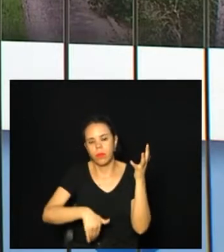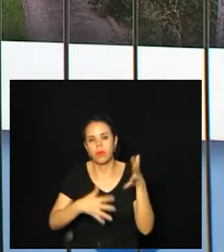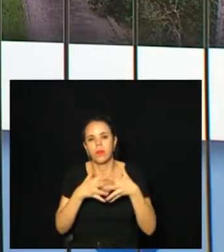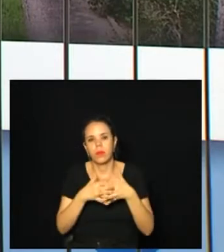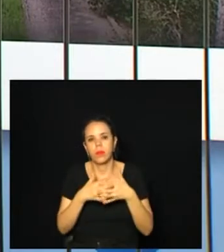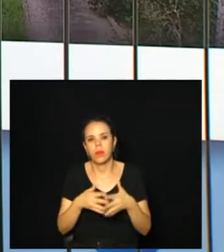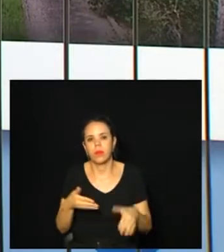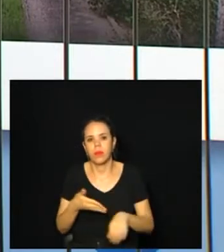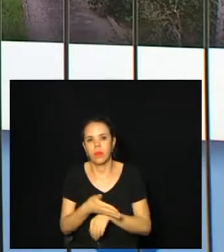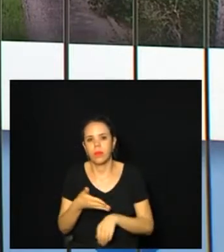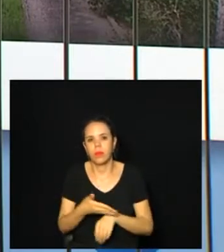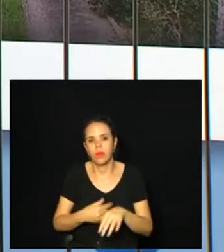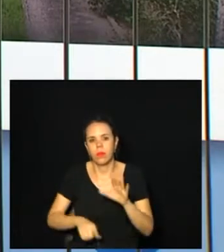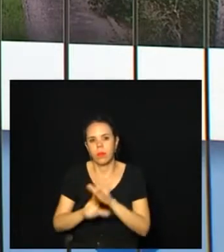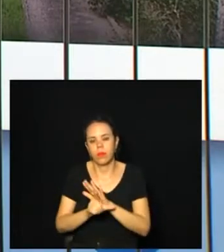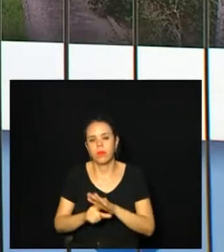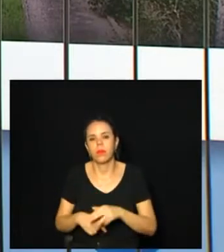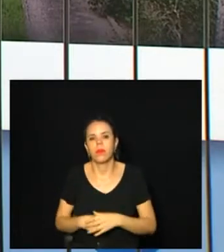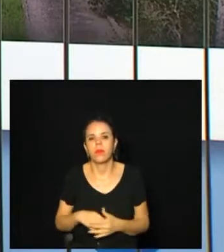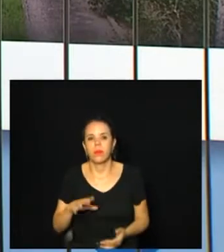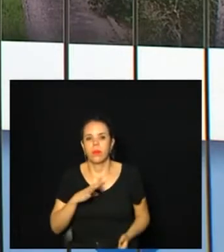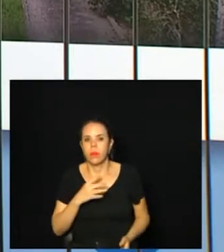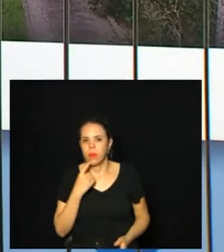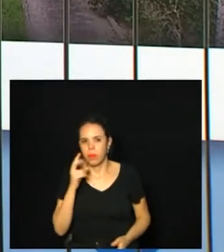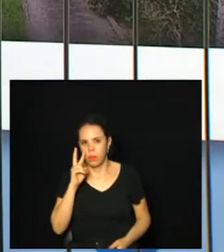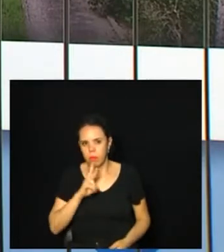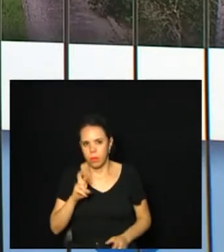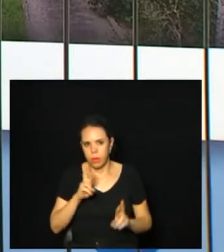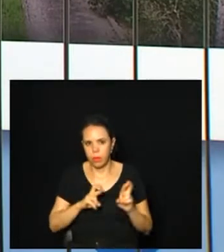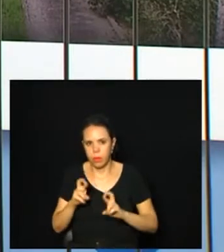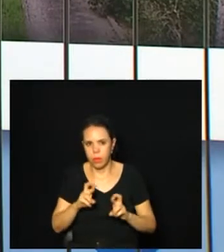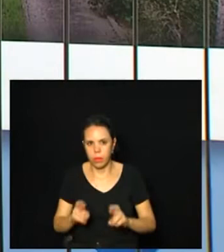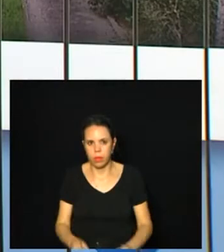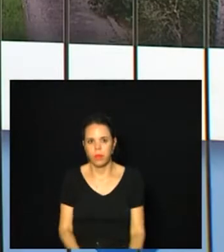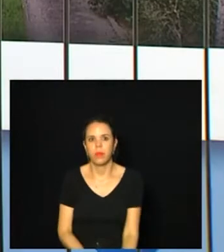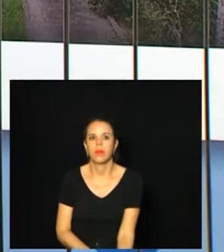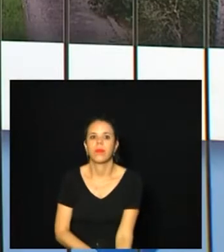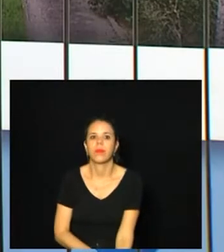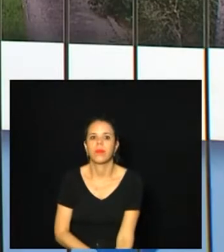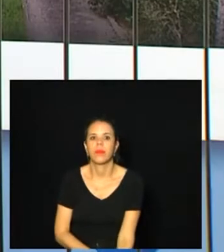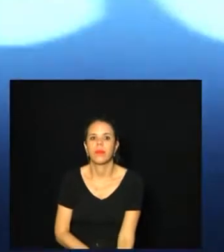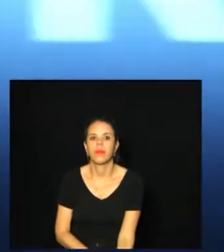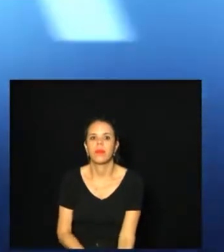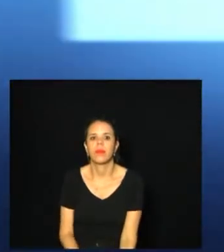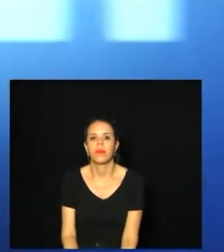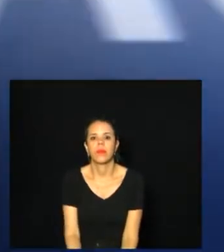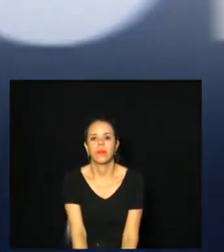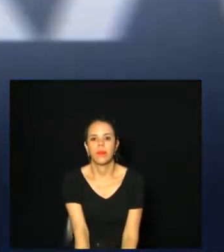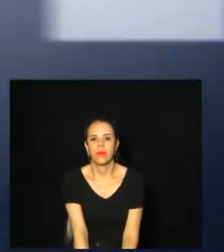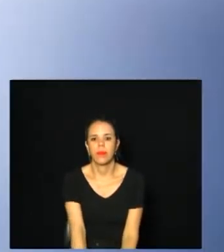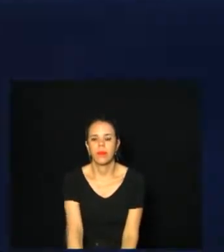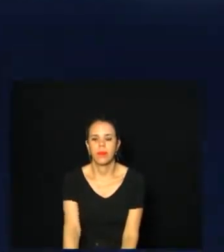agora faz parte da legislação da cidade. Confira no Agora é Lei.